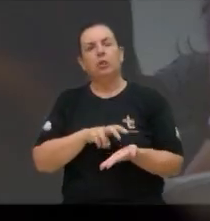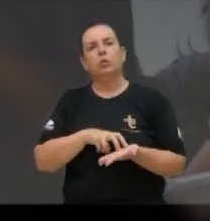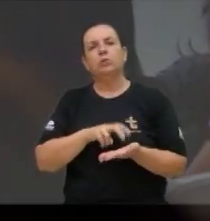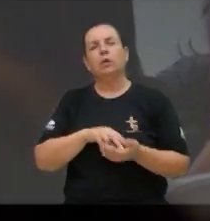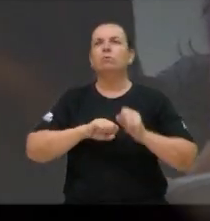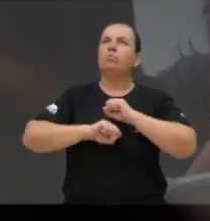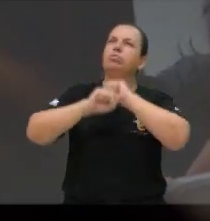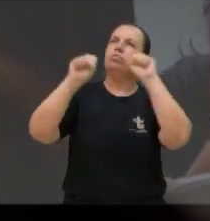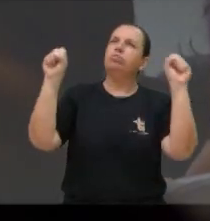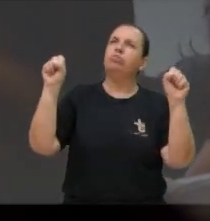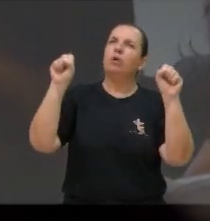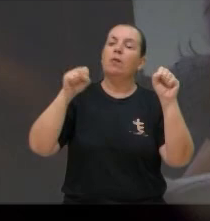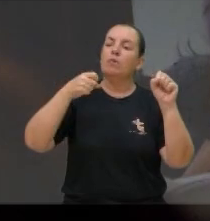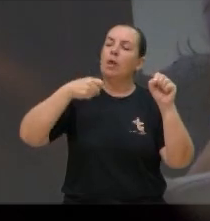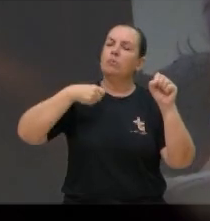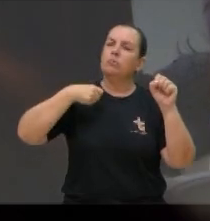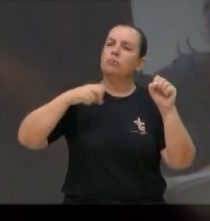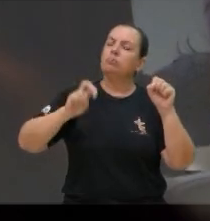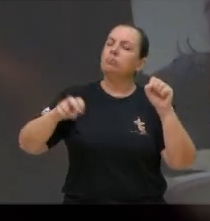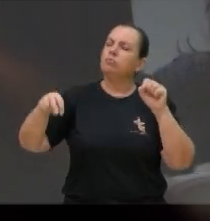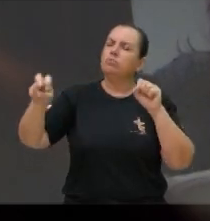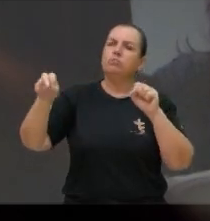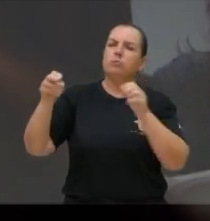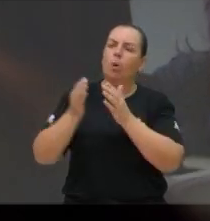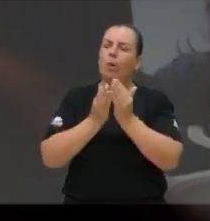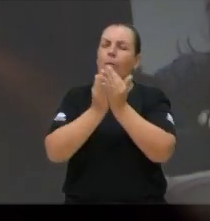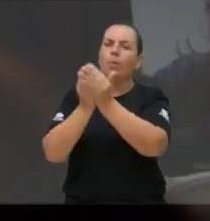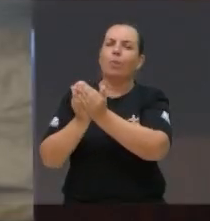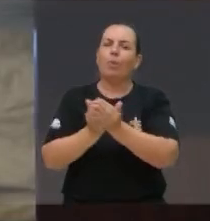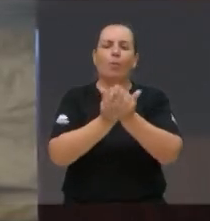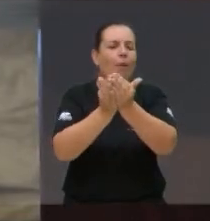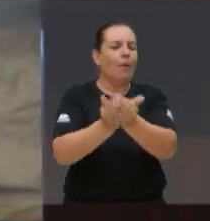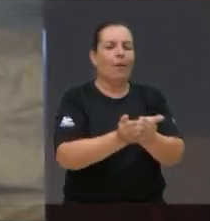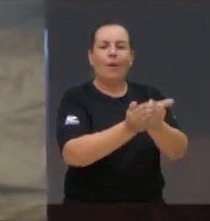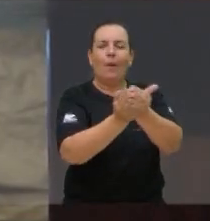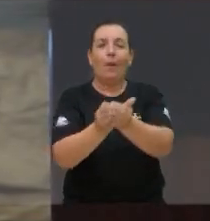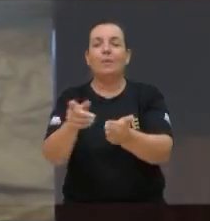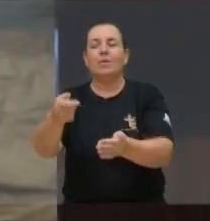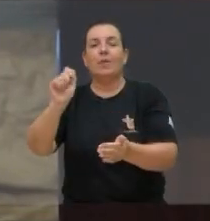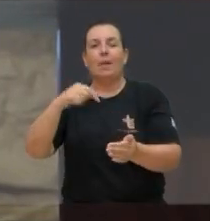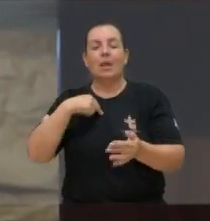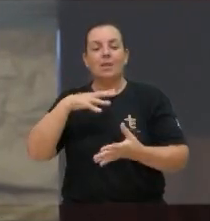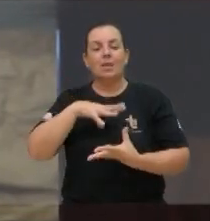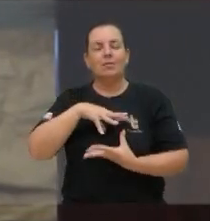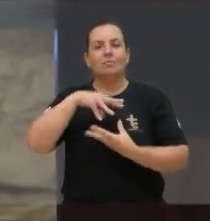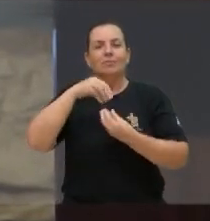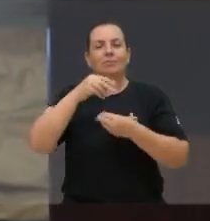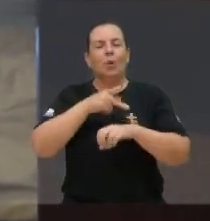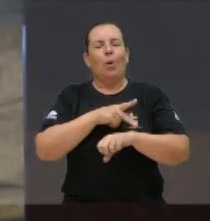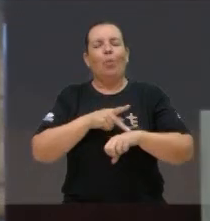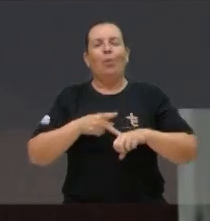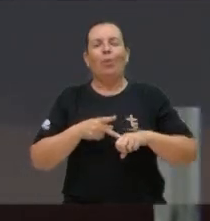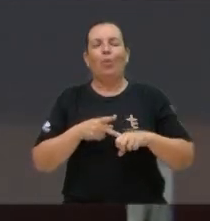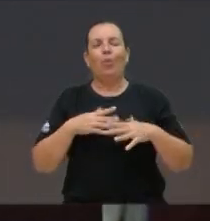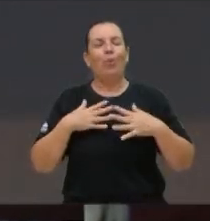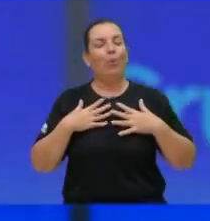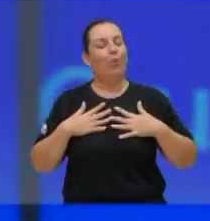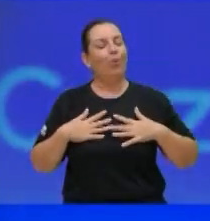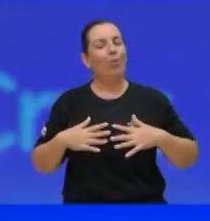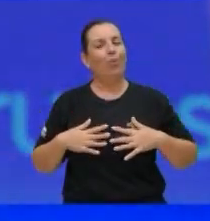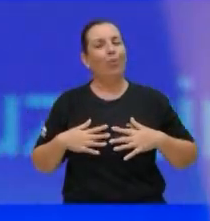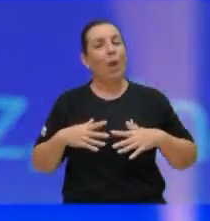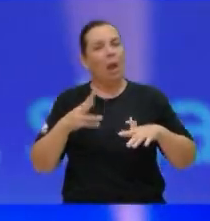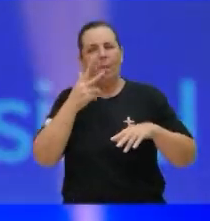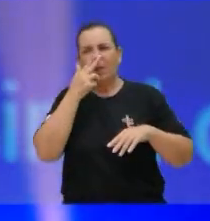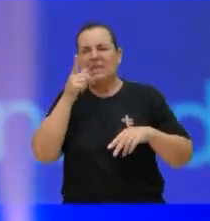sua pesca, mas com a pureza de coração e de alma, parece que algo avisava ele